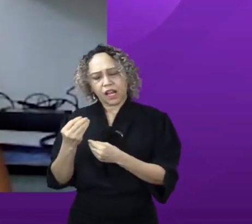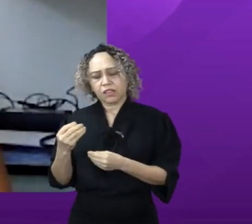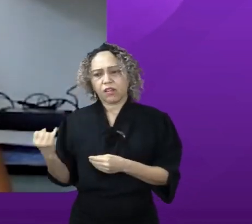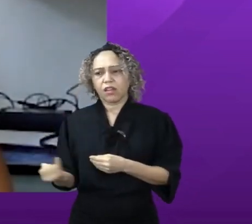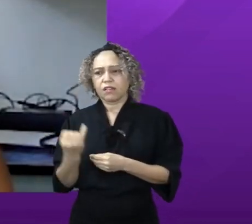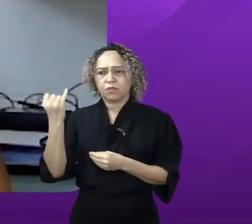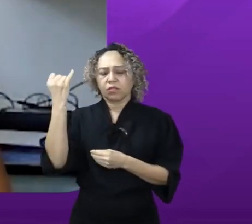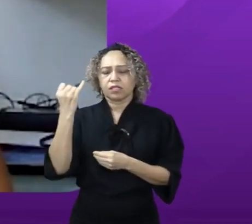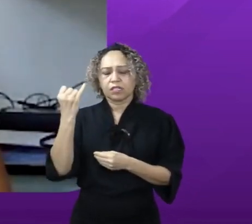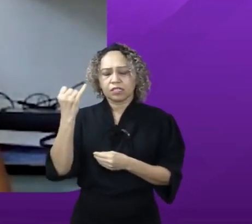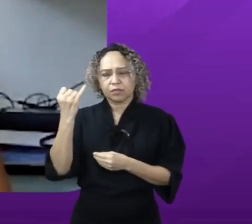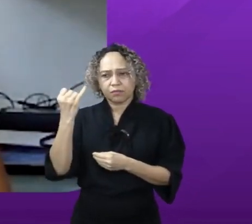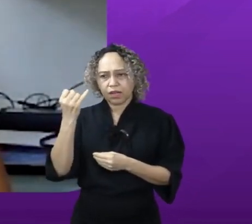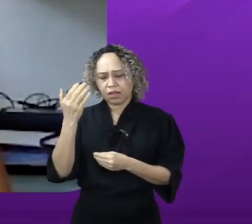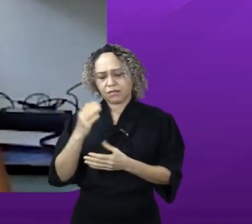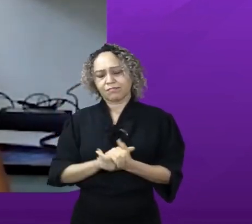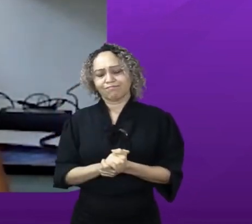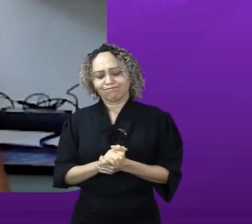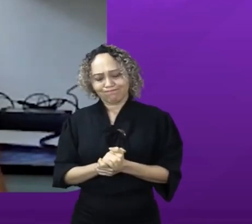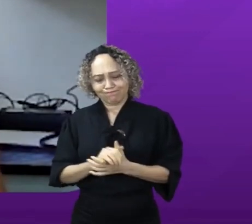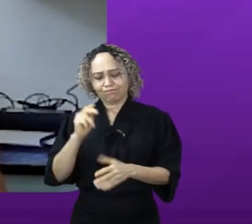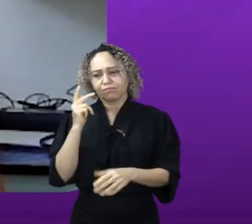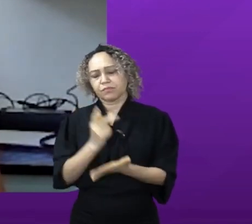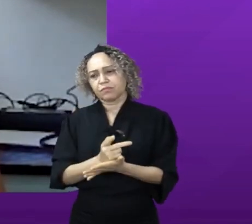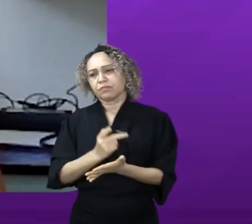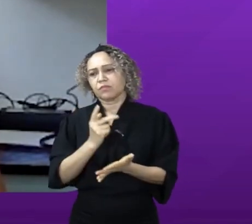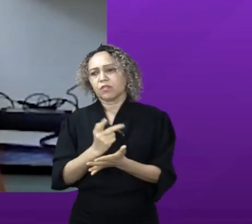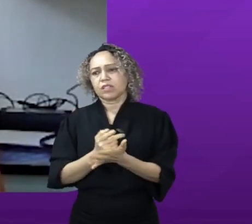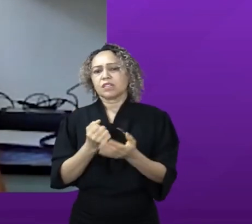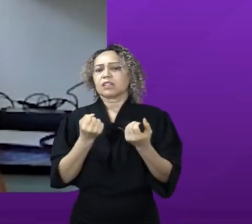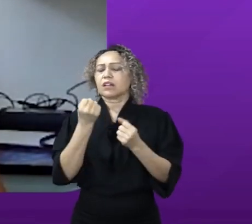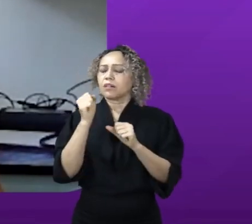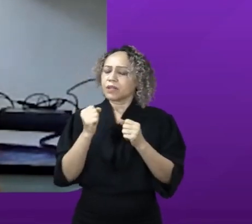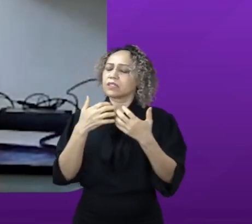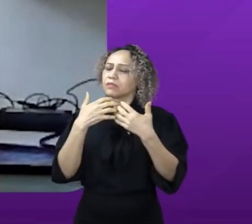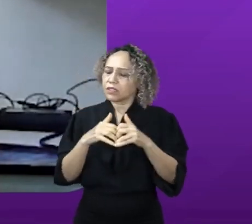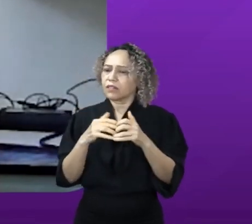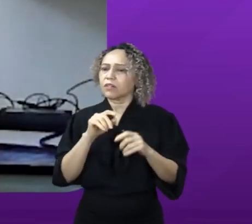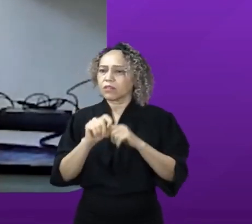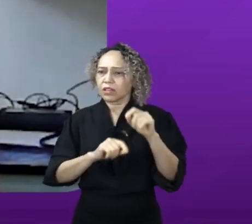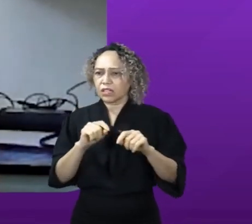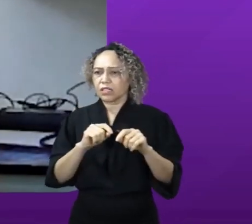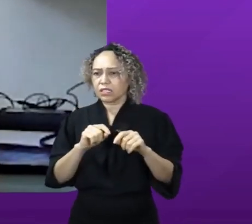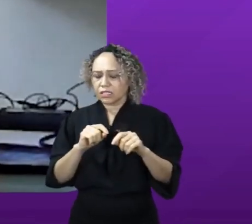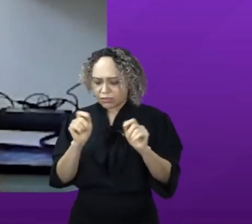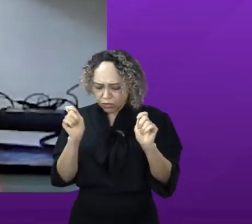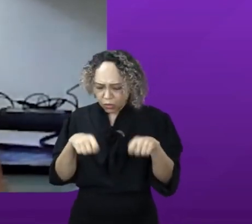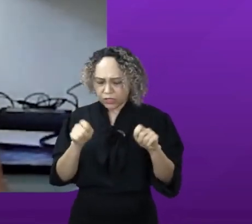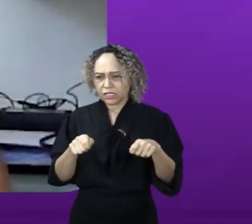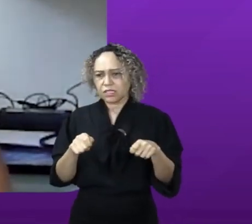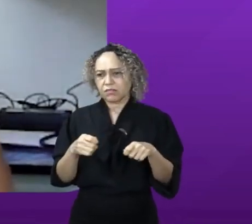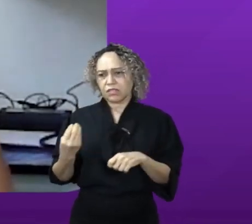tenha para não perder essa funcionalidade. Então, capacidade funcional é isso, é você ter condição de ter uma